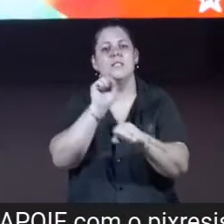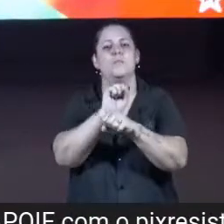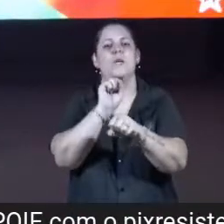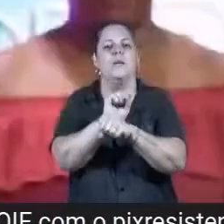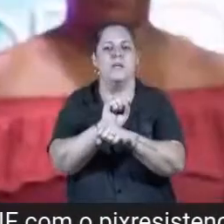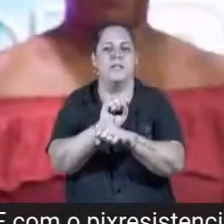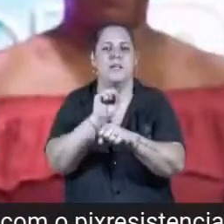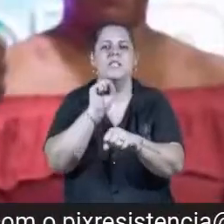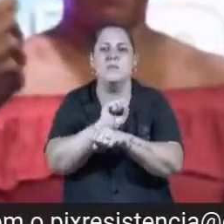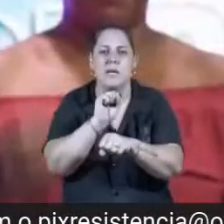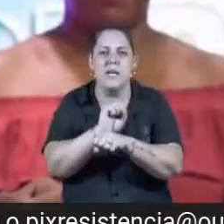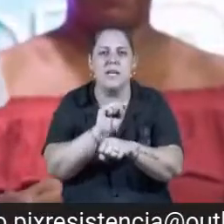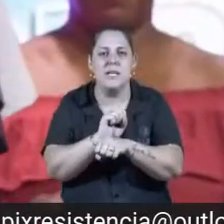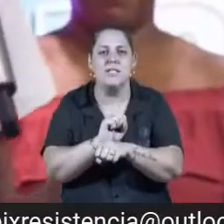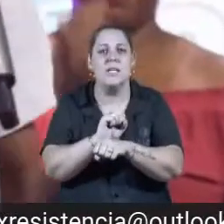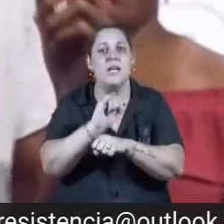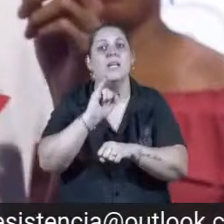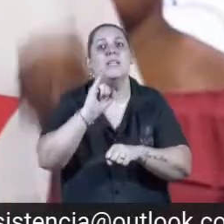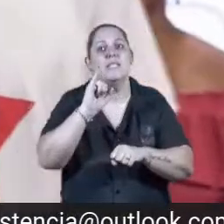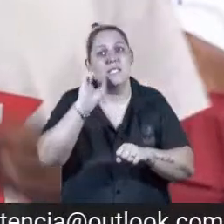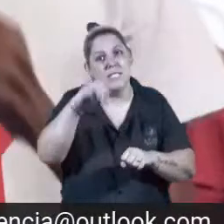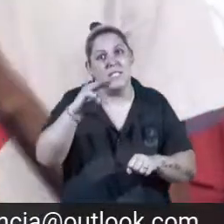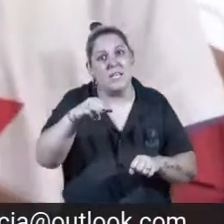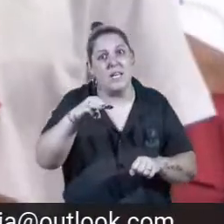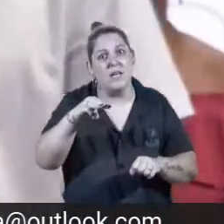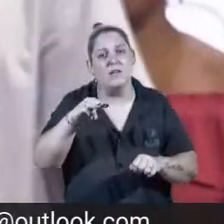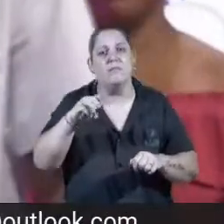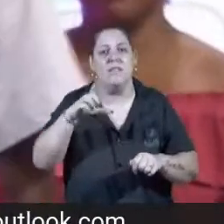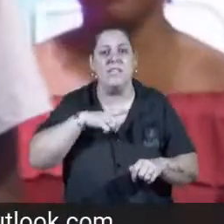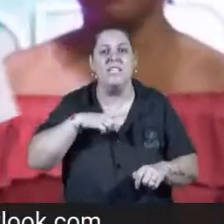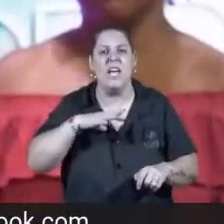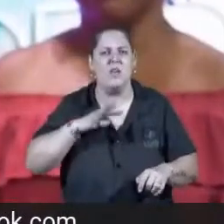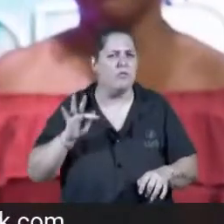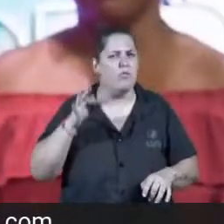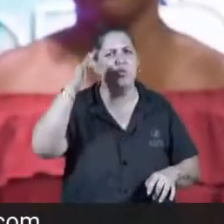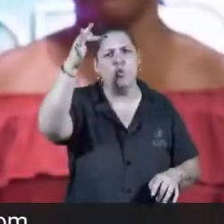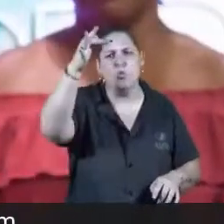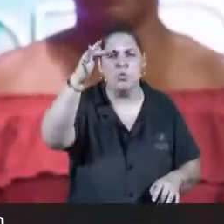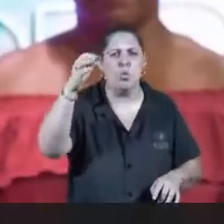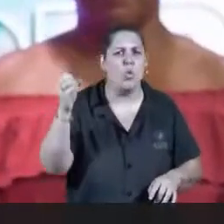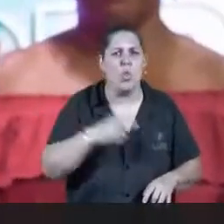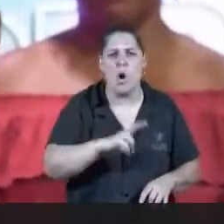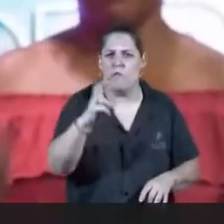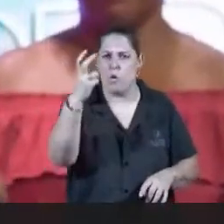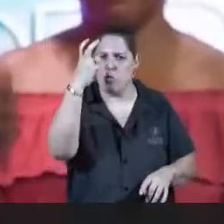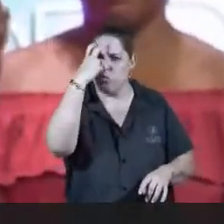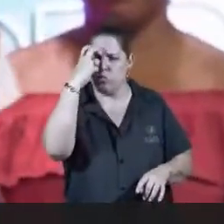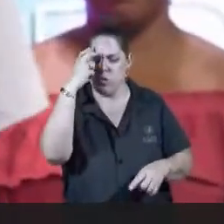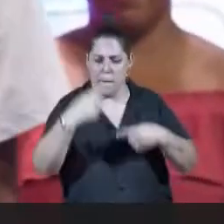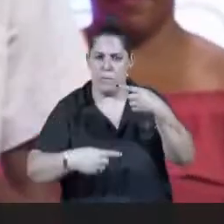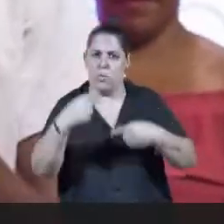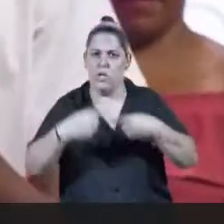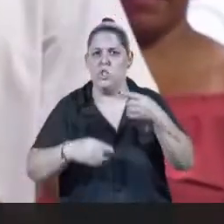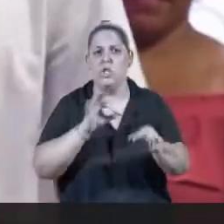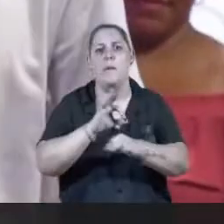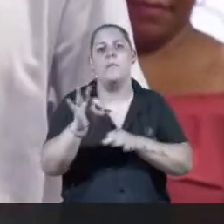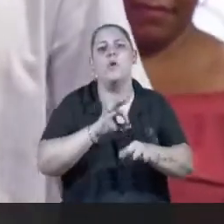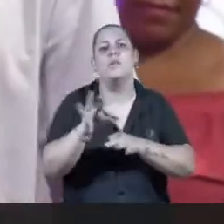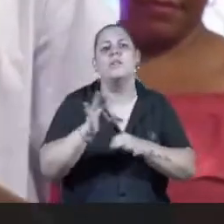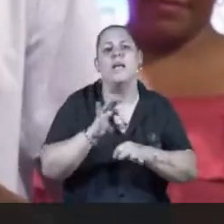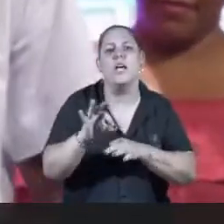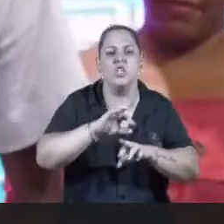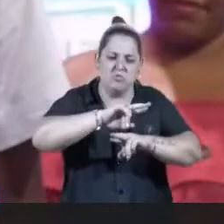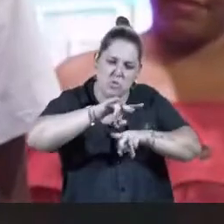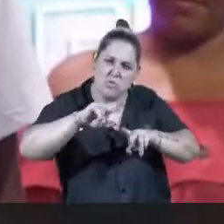Na esperança que é, sim, possível construir uma nova cultura política e construir um novo projeto